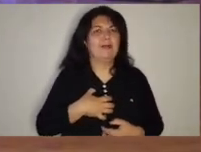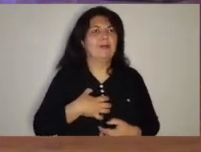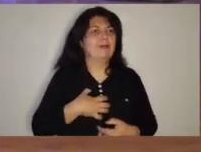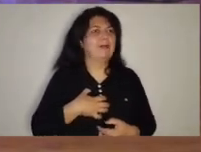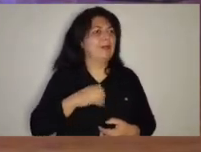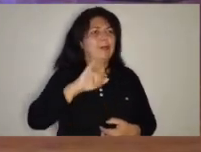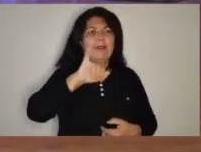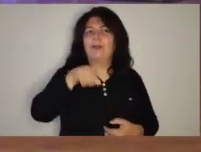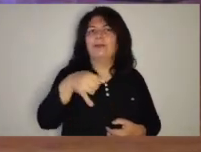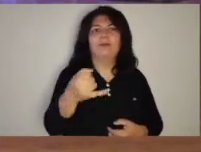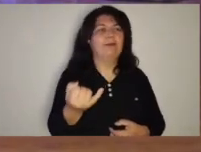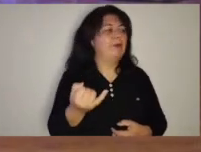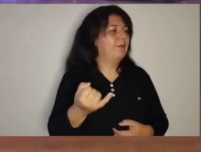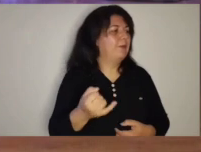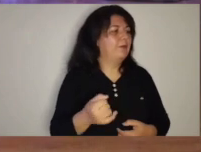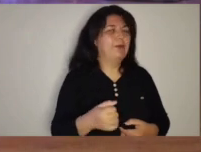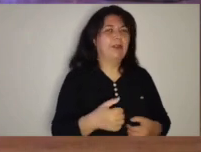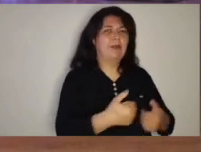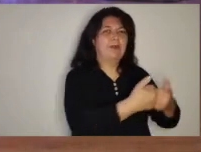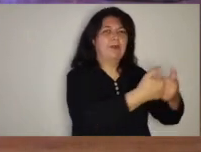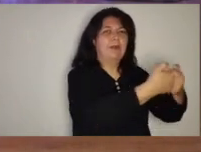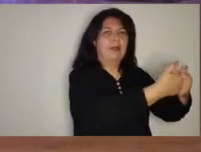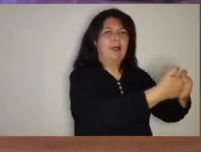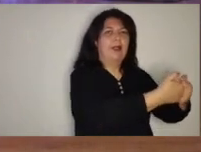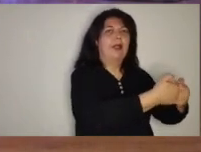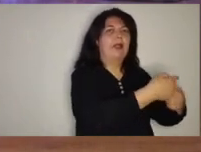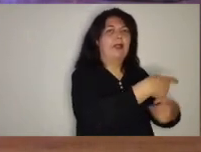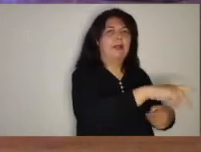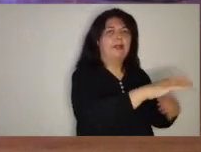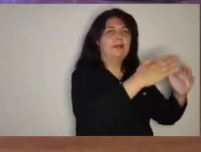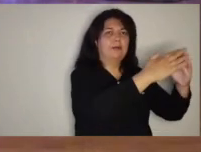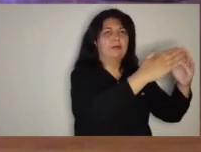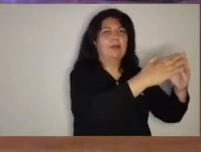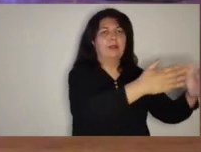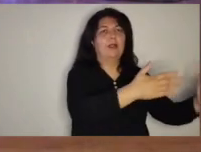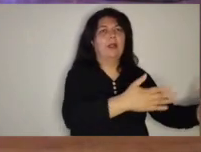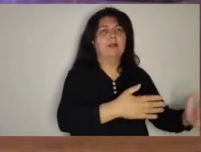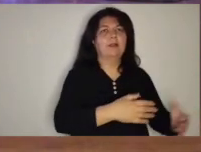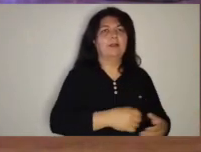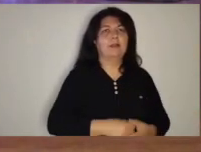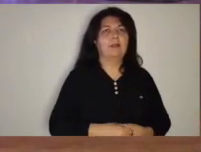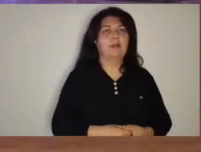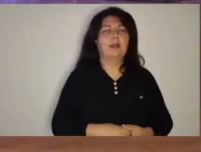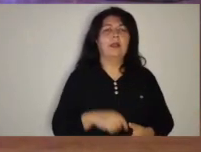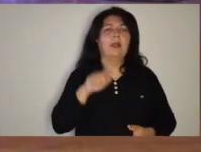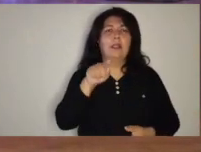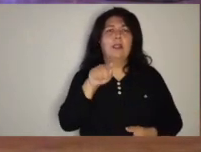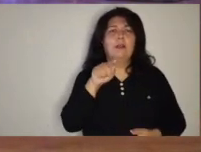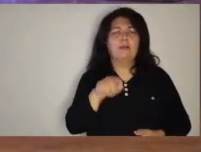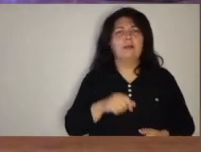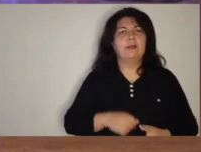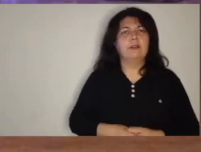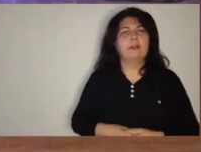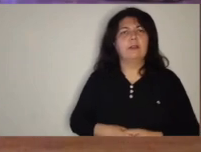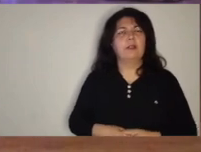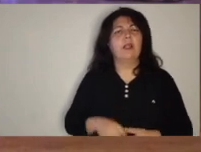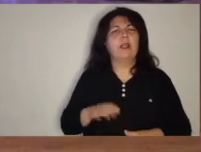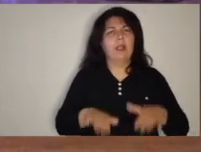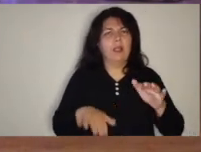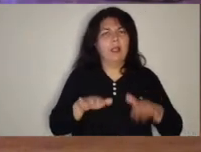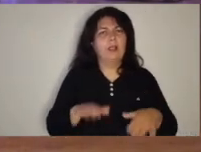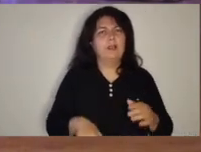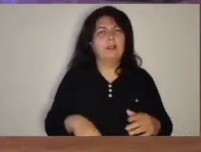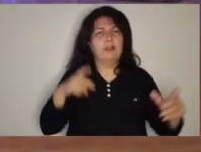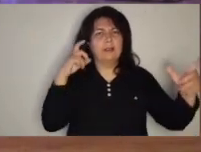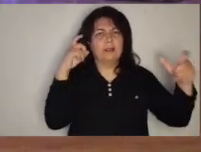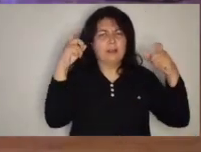ele não aproveitou da presença de Deus na sua casa. Você às vezes está com tanto medo de perder seus negócios, dar